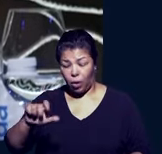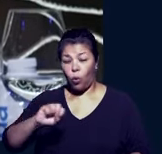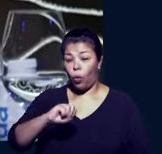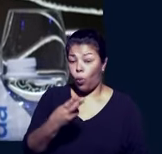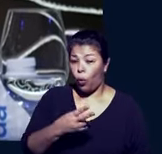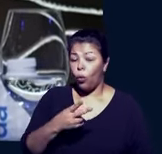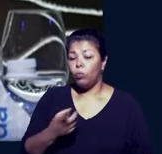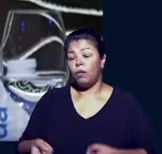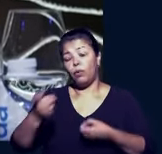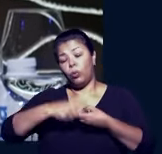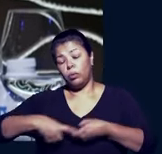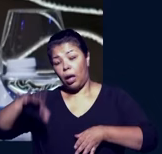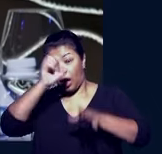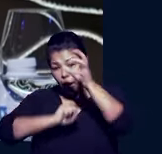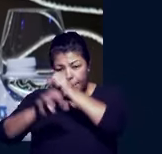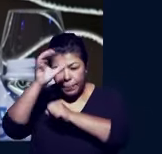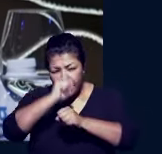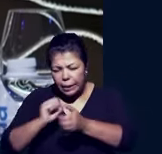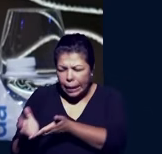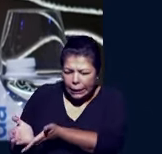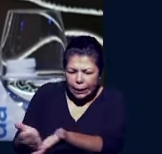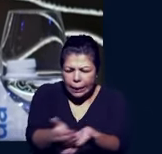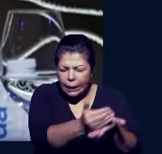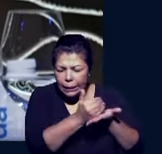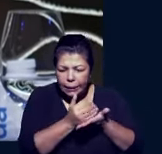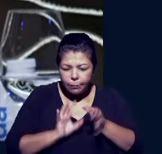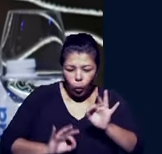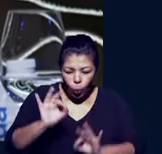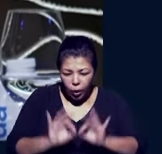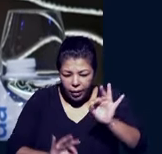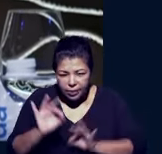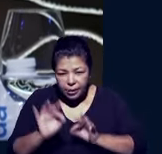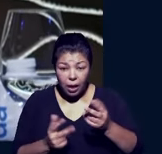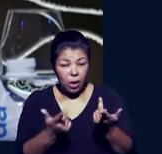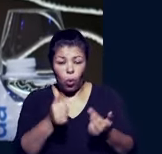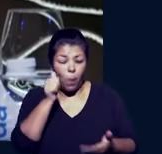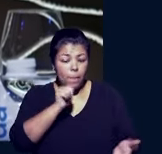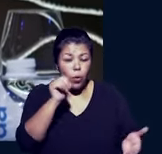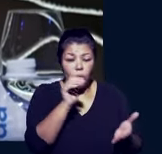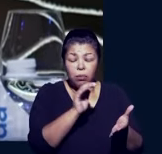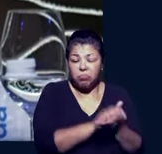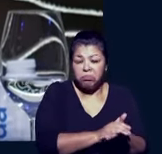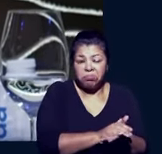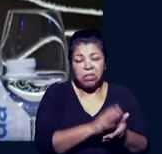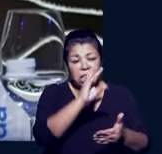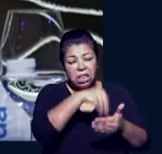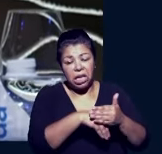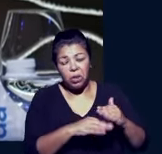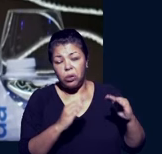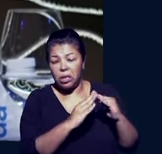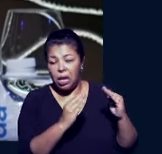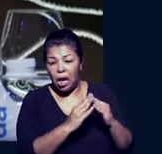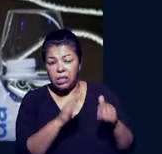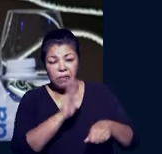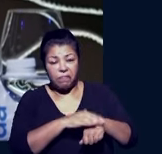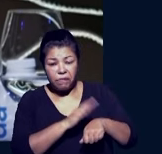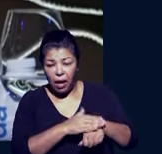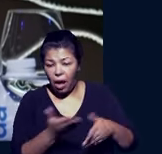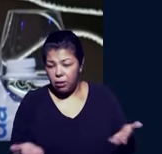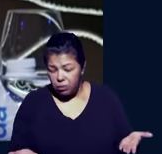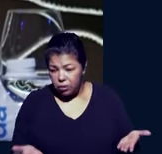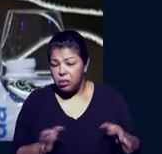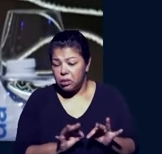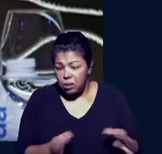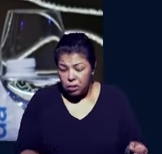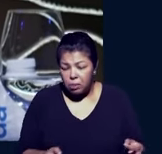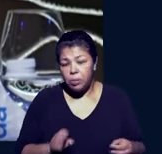gastar aquilo que você arrecada como qualquer dona de casa faz o governo tem que tem que fazer igual se você tá num num processo